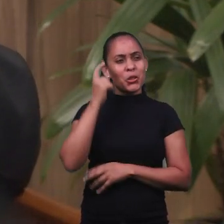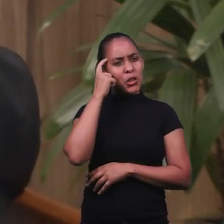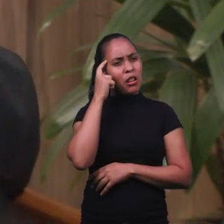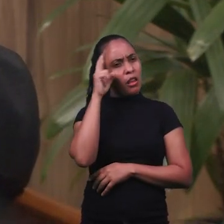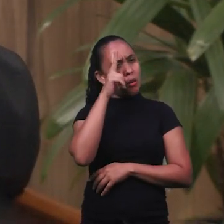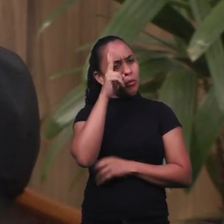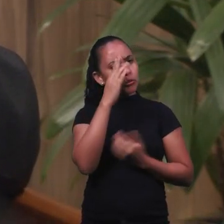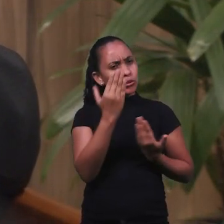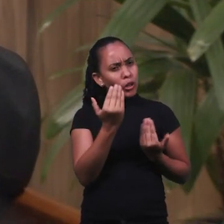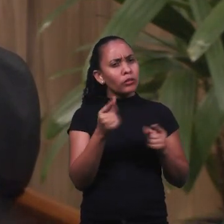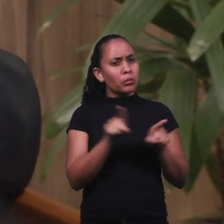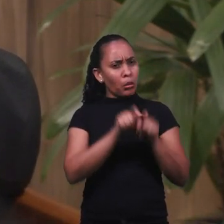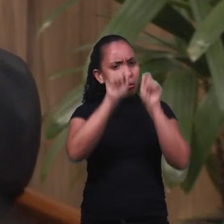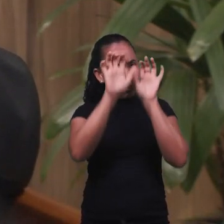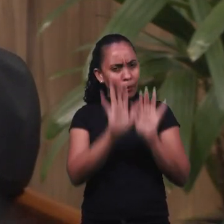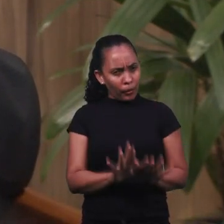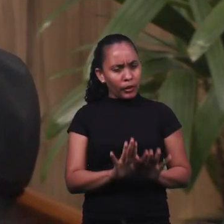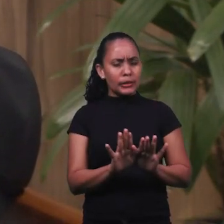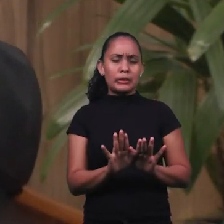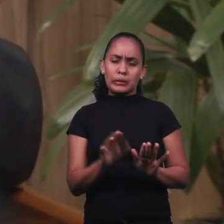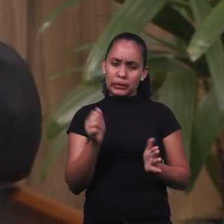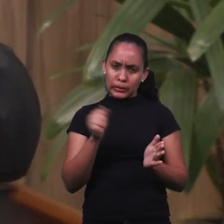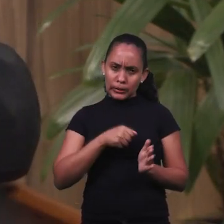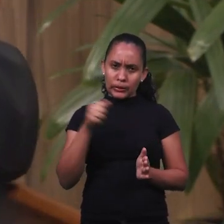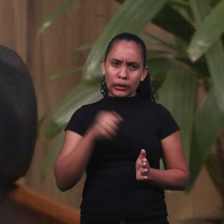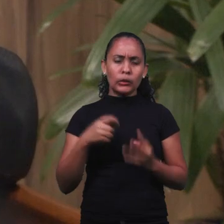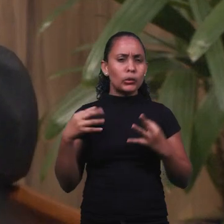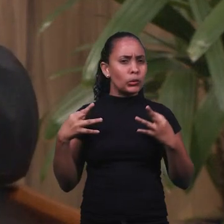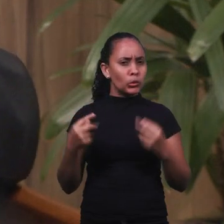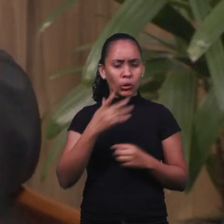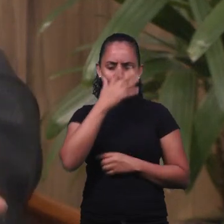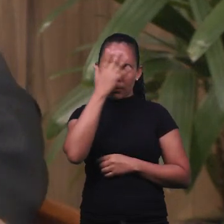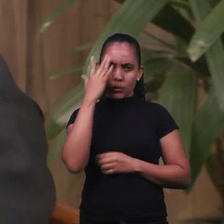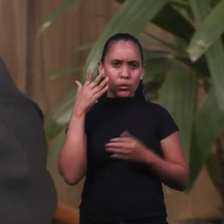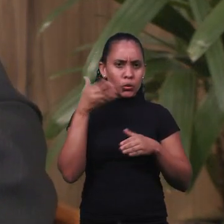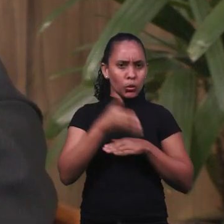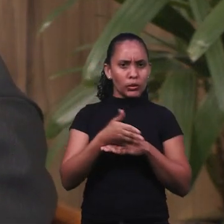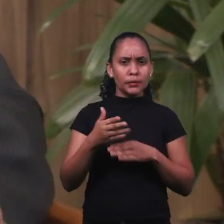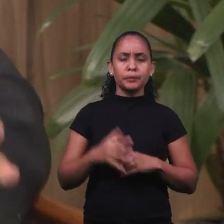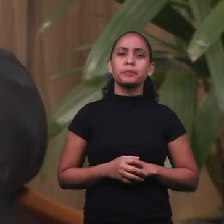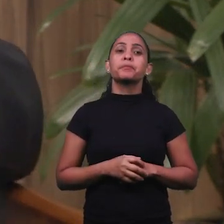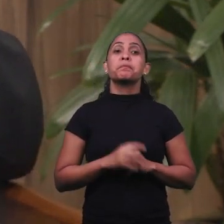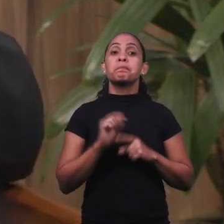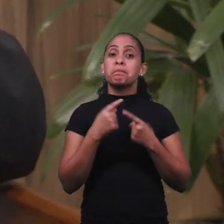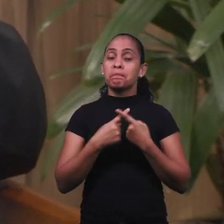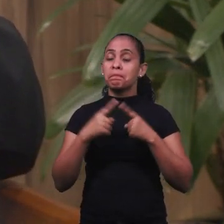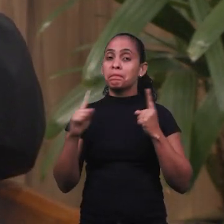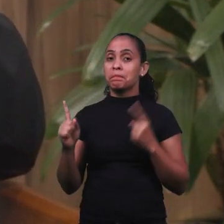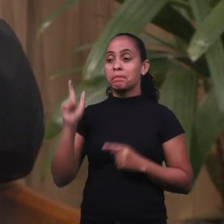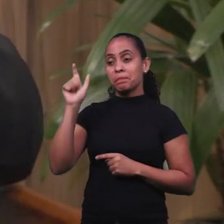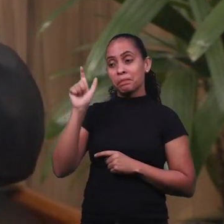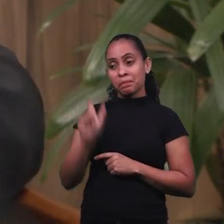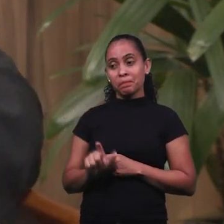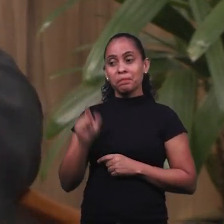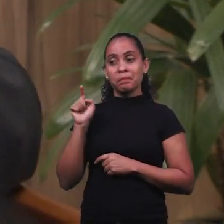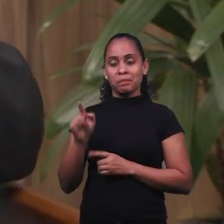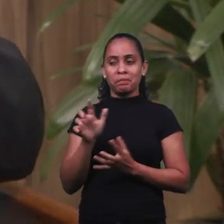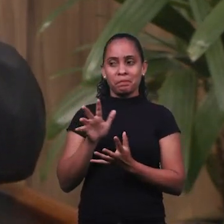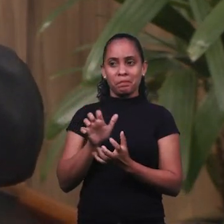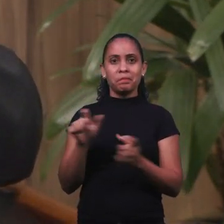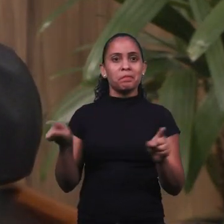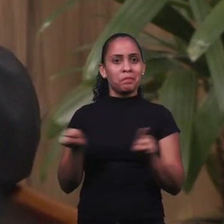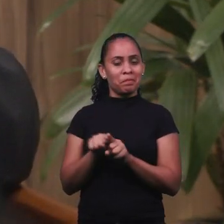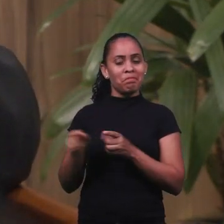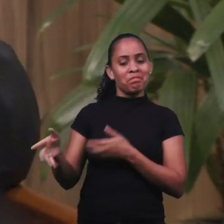jovens, é uma bênção os jovens do grupo de louvor. Claro que sim, a obra é realizada por todos, é no corpo, mas a irmã também ela pode participar, e